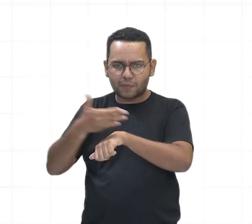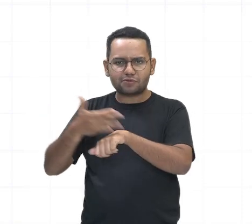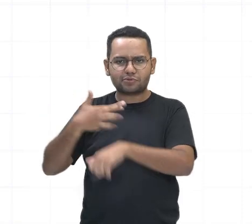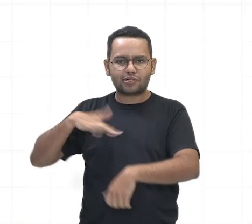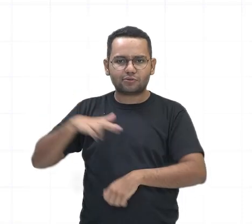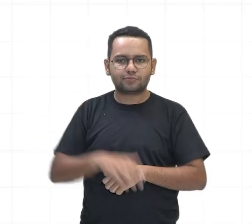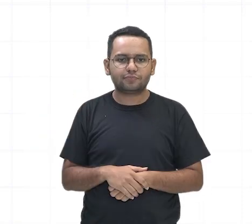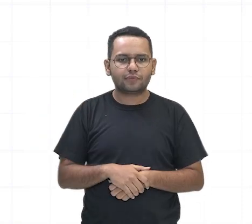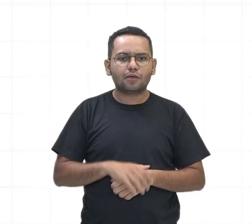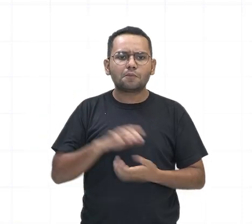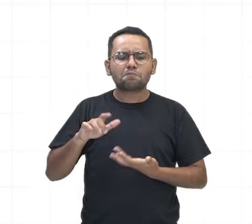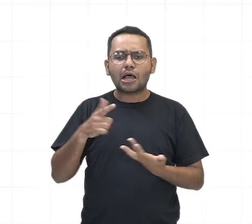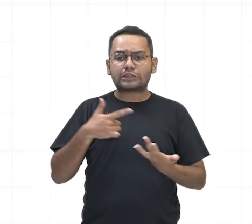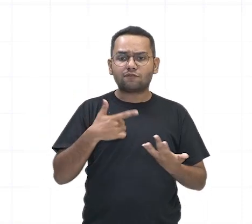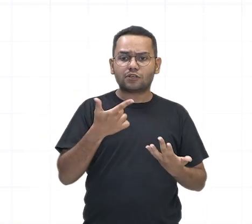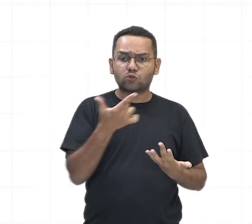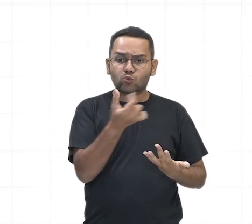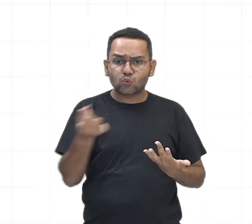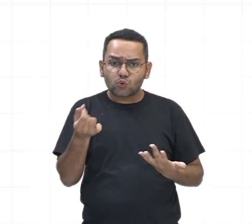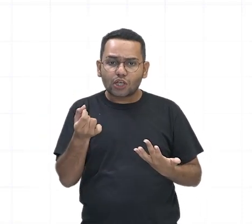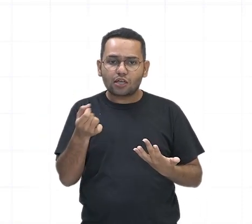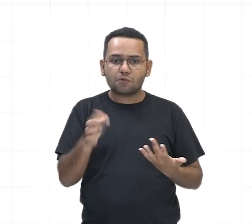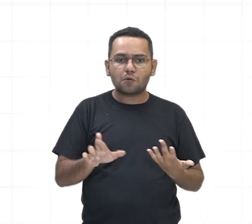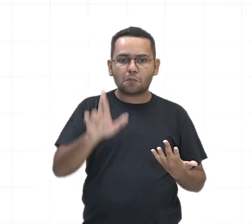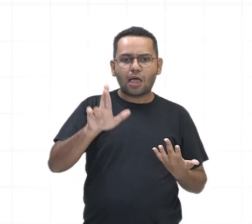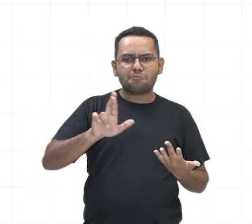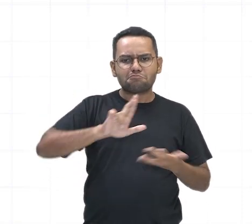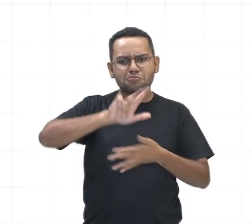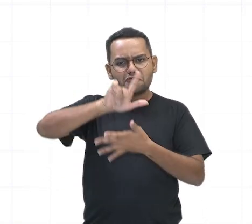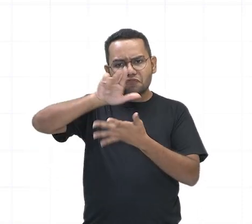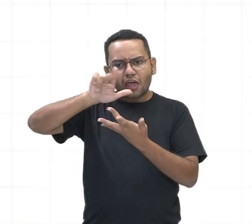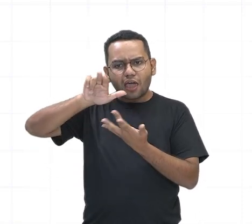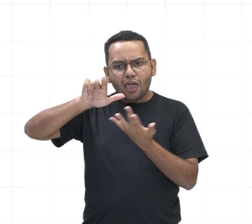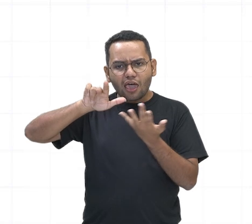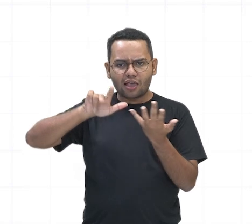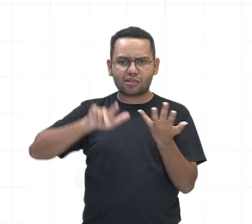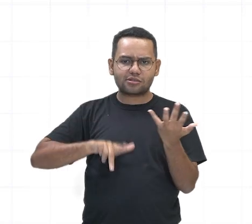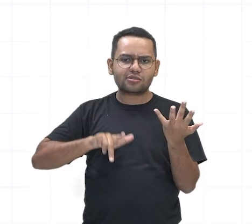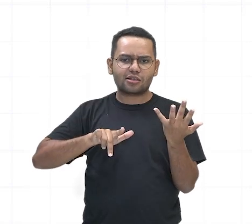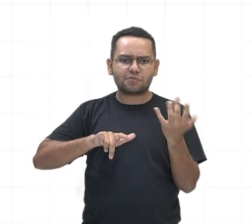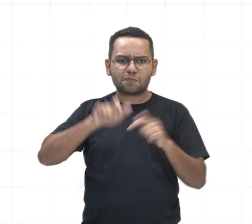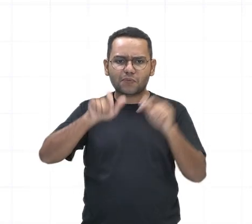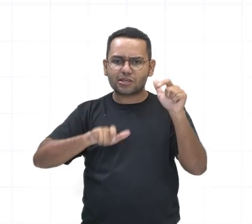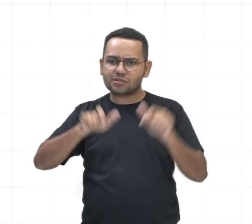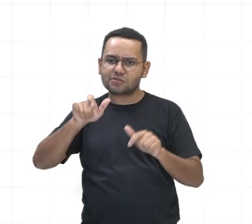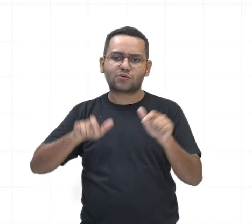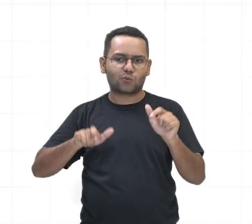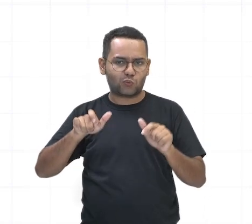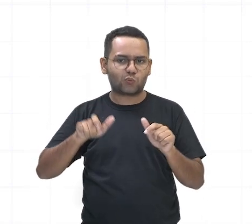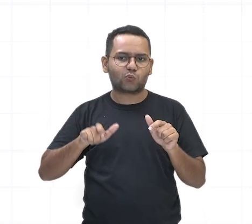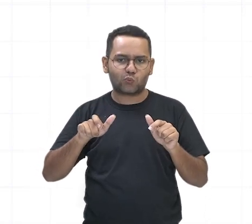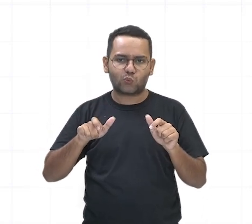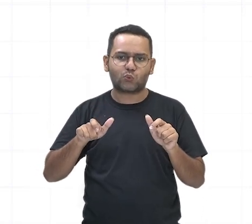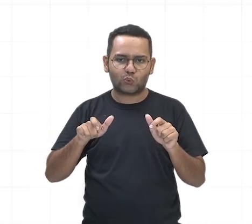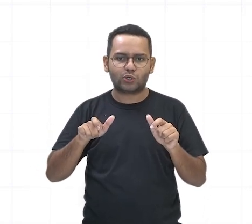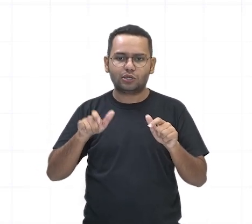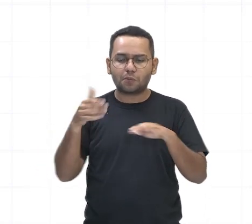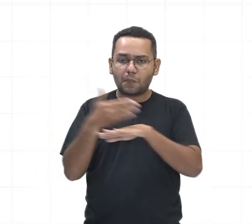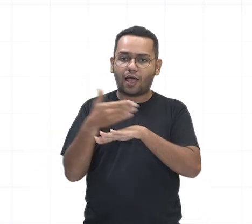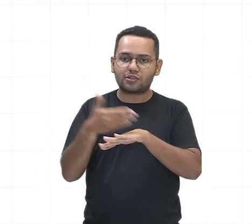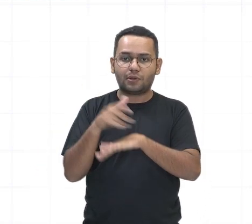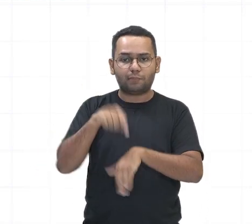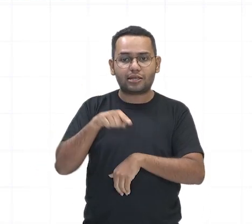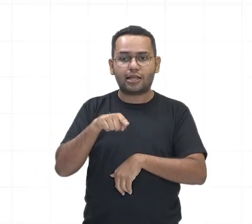todas as religiões do mundo participaram. E aqui, 100 anos depois, nós vamos ver alguns